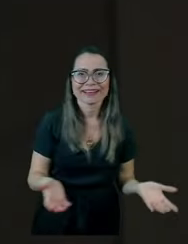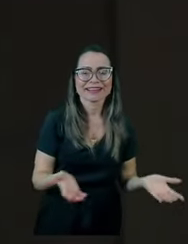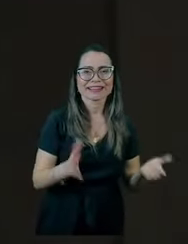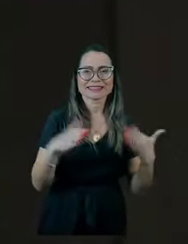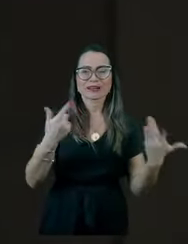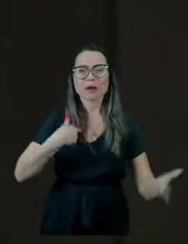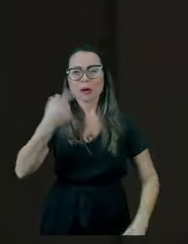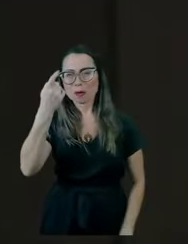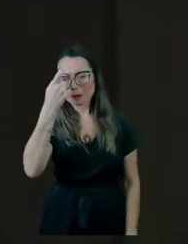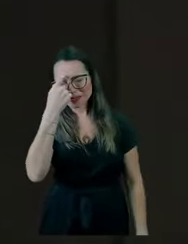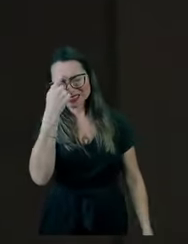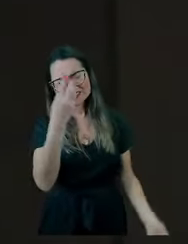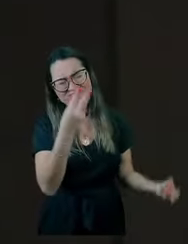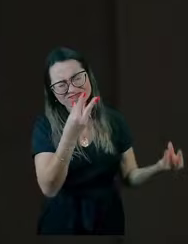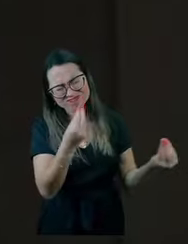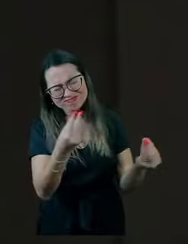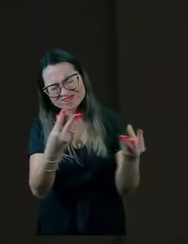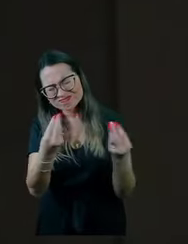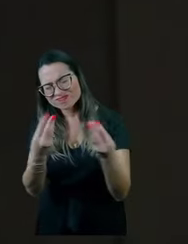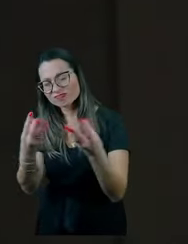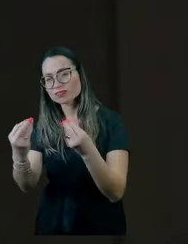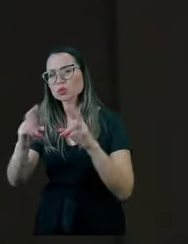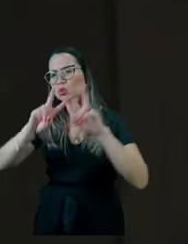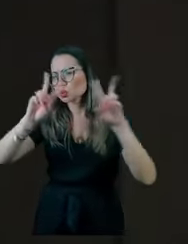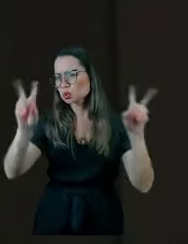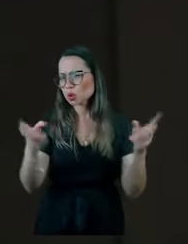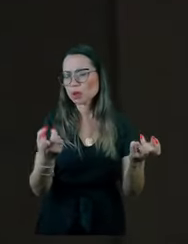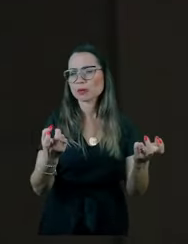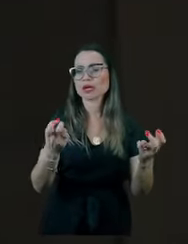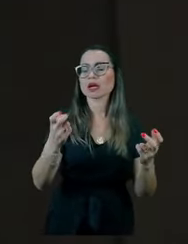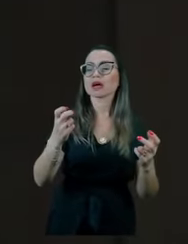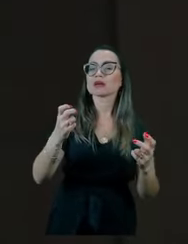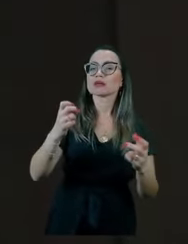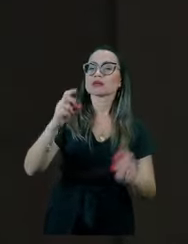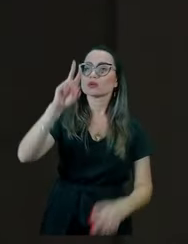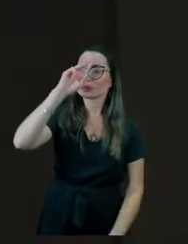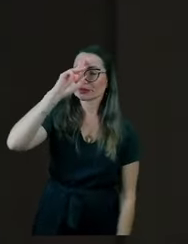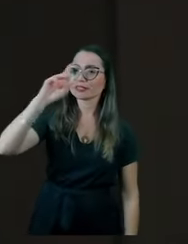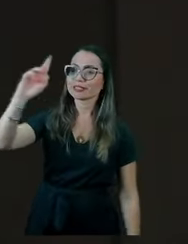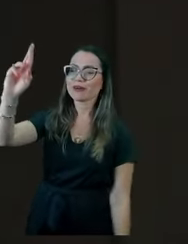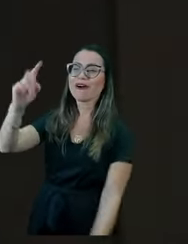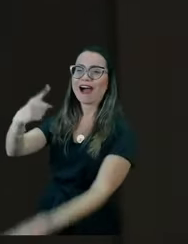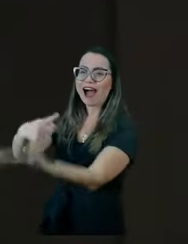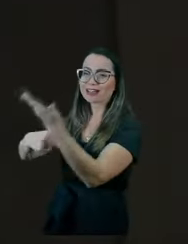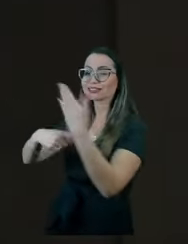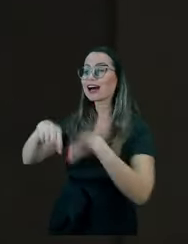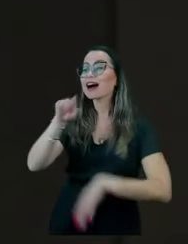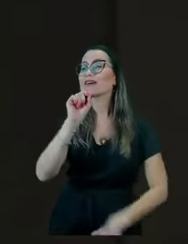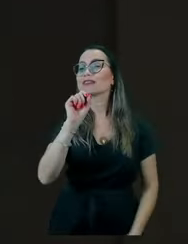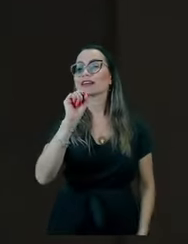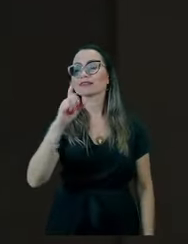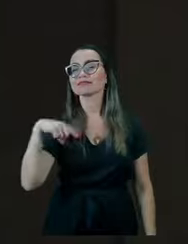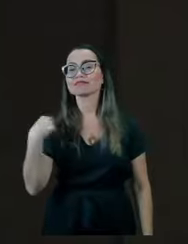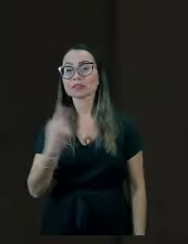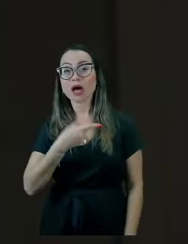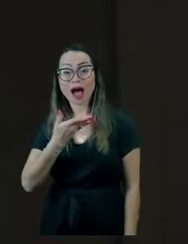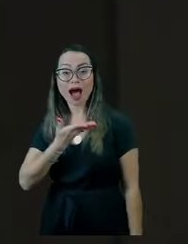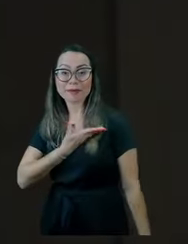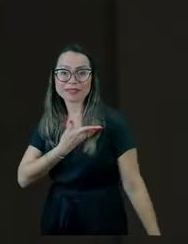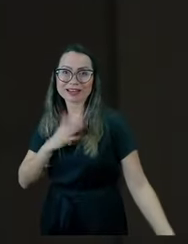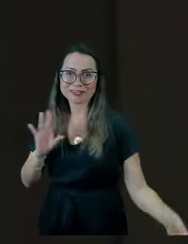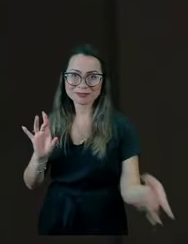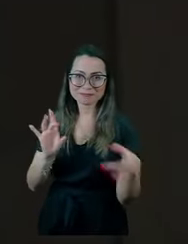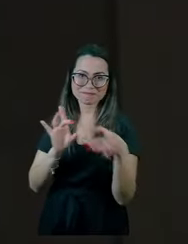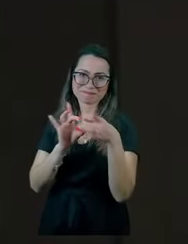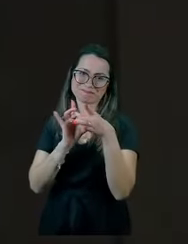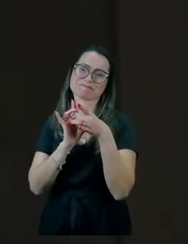pensado muito sobre isso, sobre o Senhor nos ajudar nas nossas conexões. Até a Vitória ministrou aqui, foi